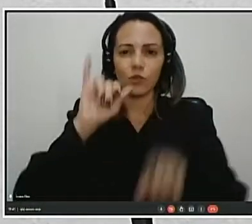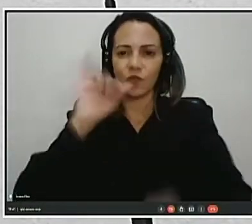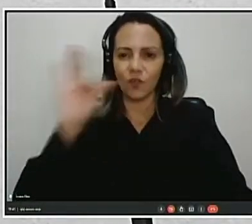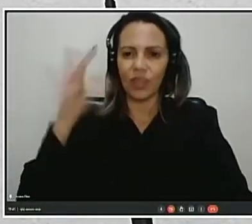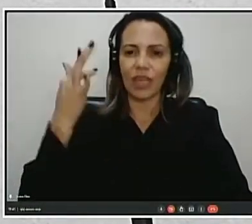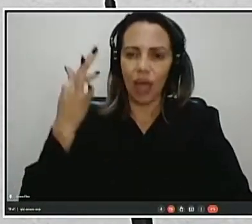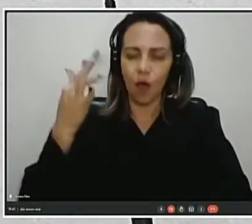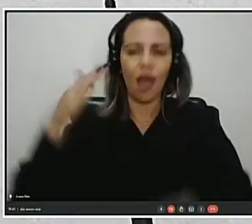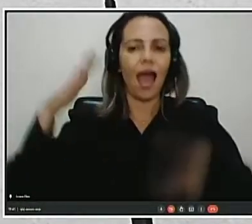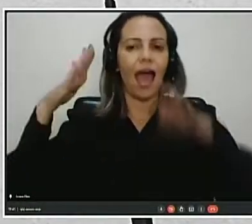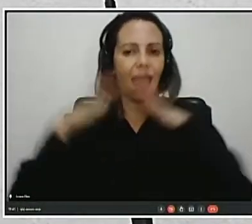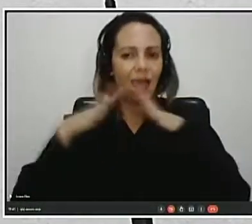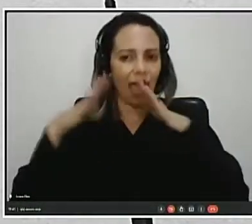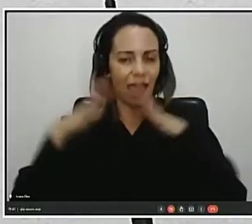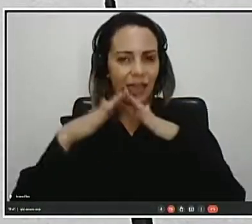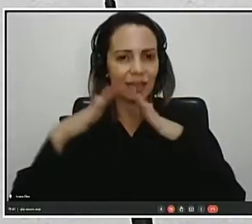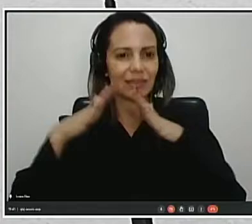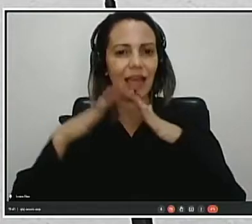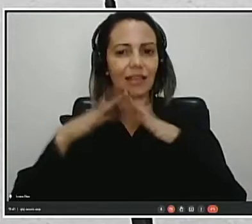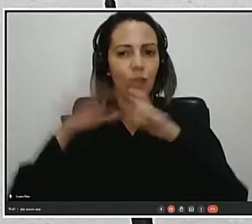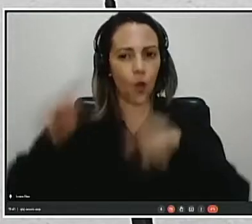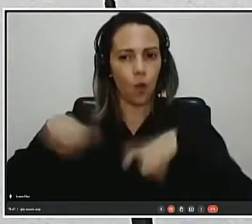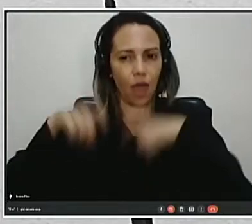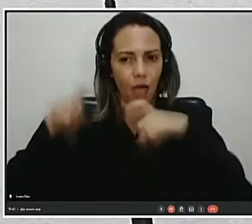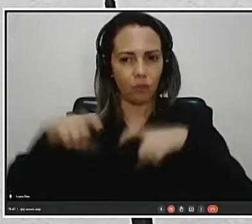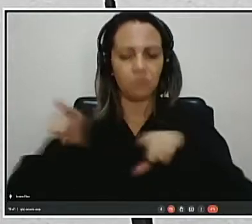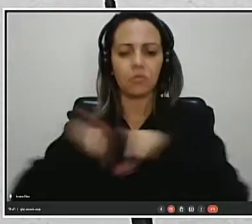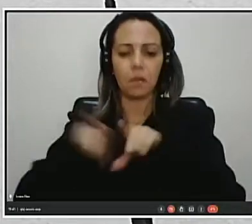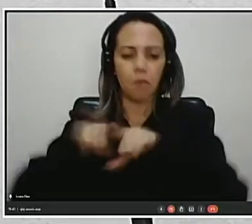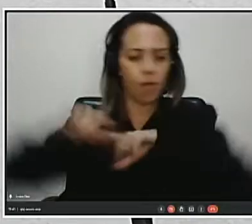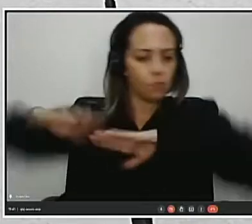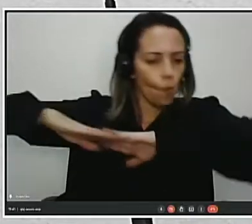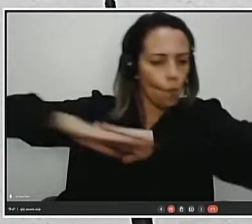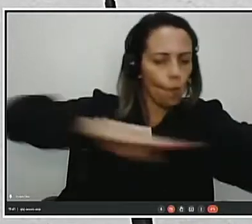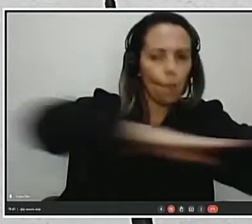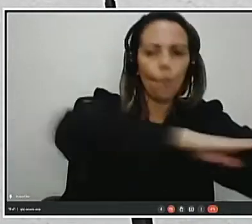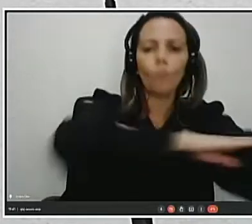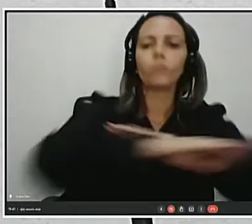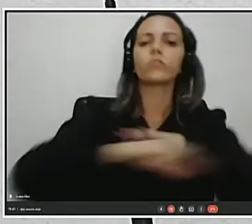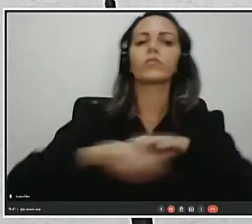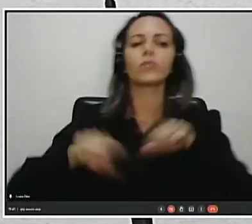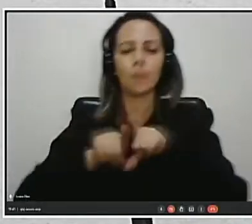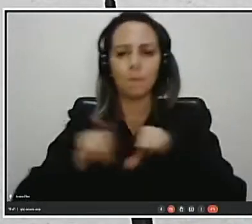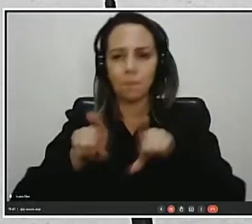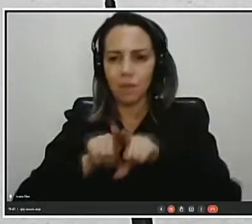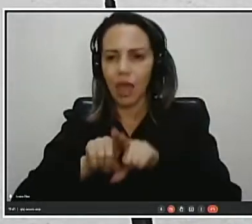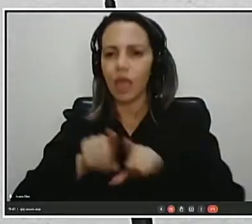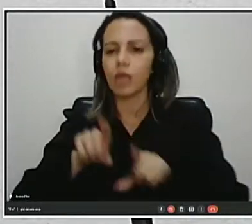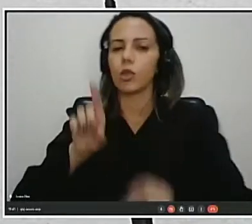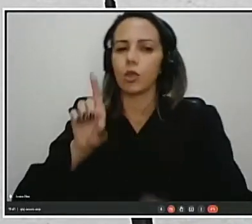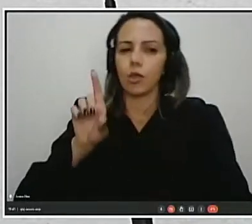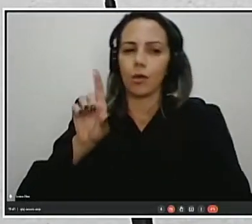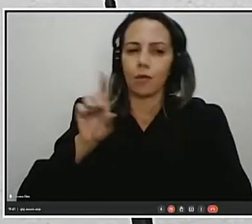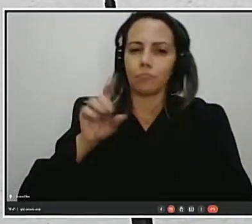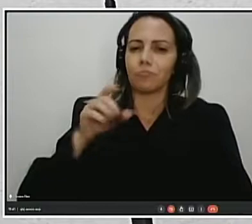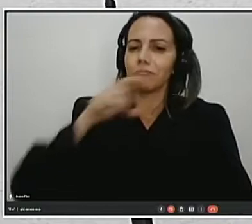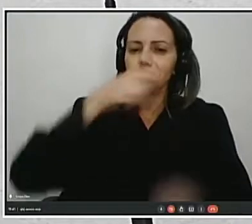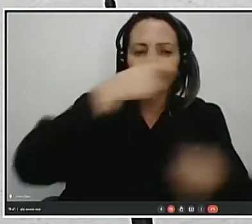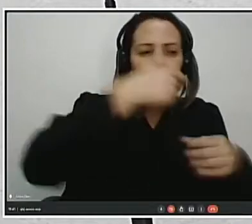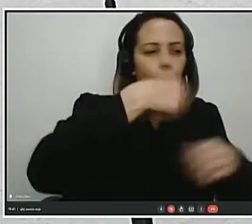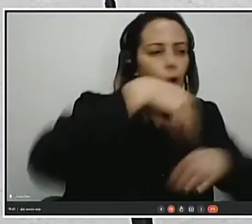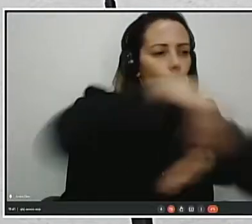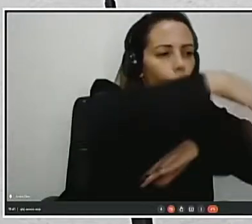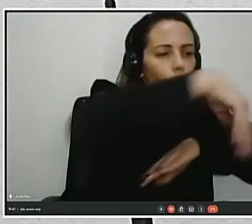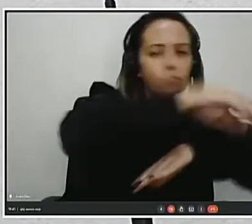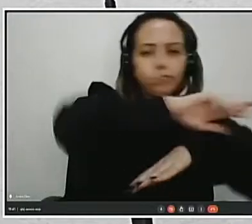a Uniguaçu. Asfalto da Avenida São Cristóvão, Dom Manuel Del Box, Frei Policarpo, Salgado Filho, Rua Nossa